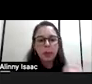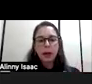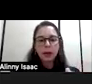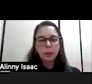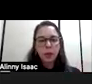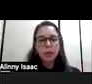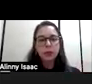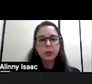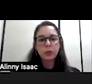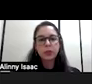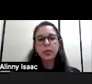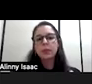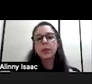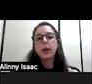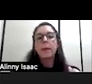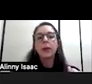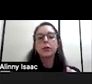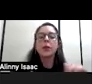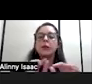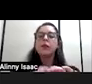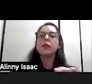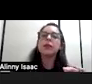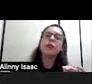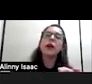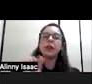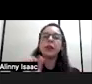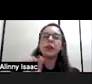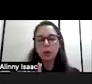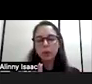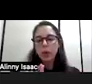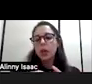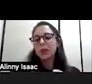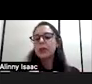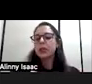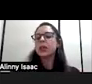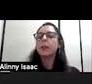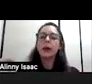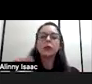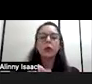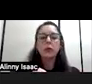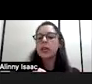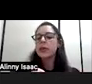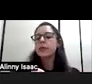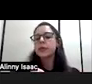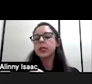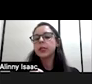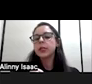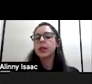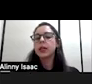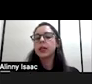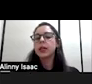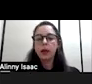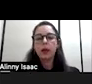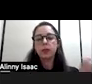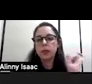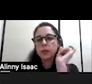citei no trabalho, né, do Maurício, que é o SRIB, para justamente ver esse efeito de reversão. Então, a gente também usou o SRIB no sentido